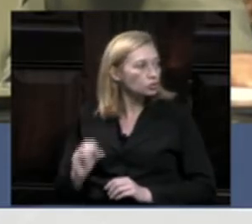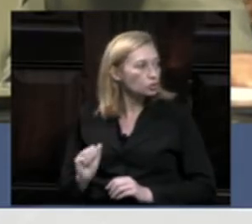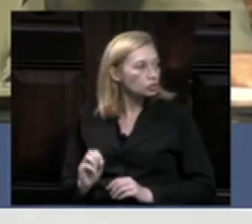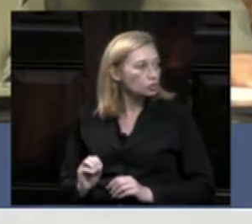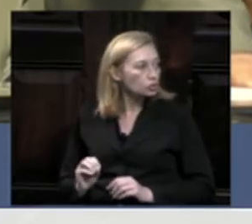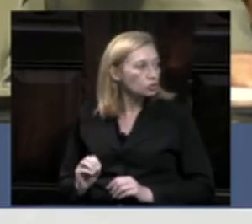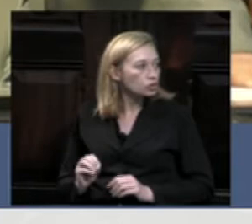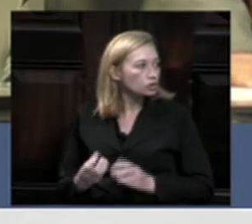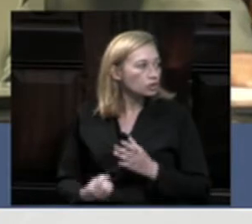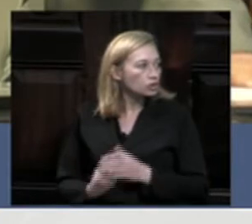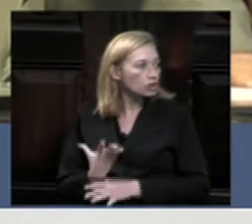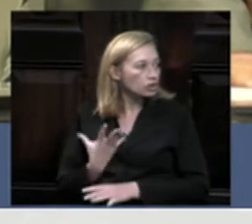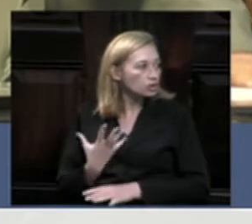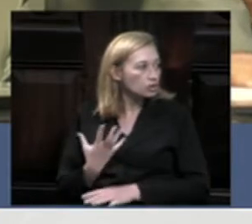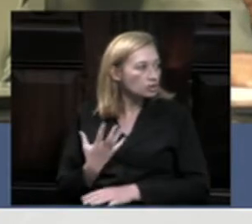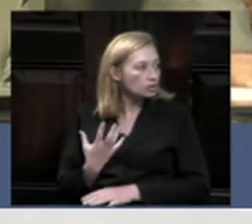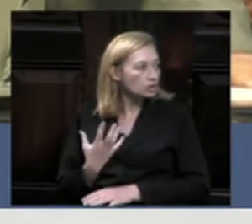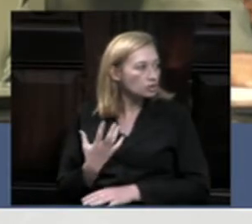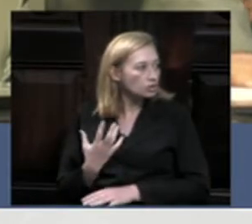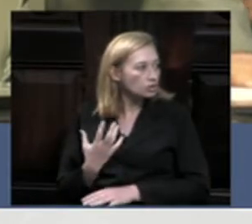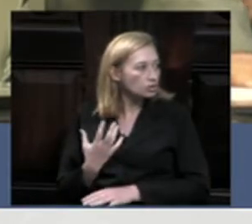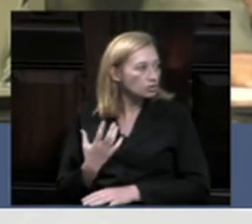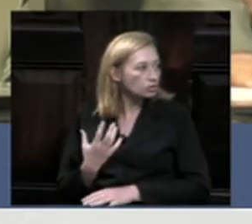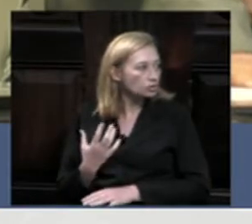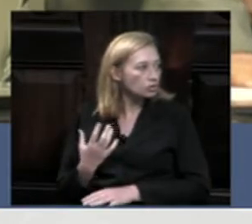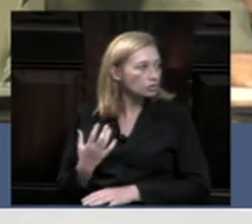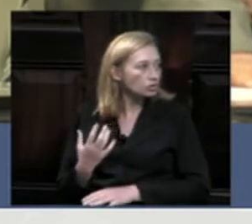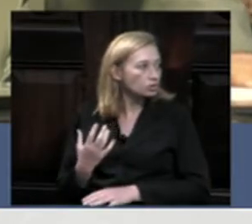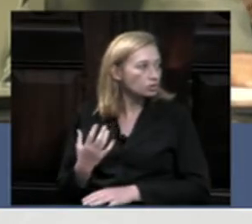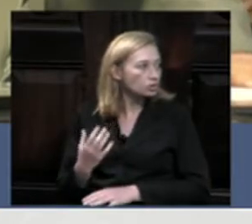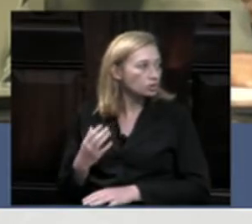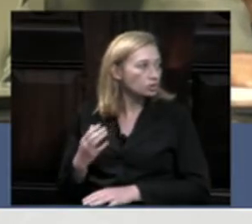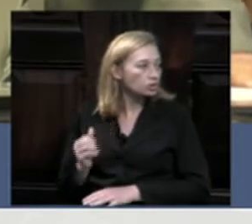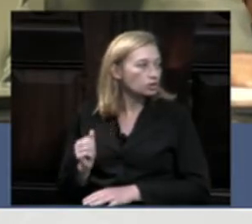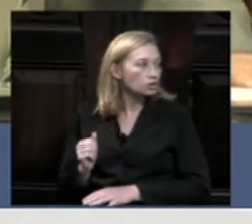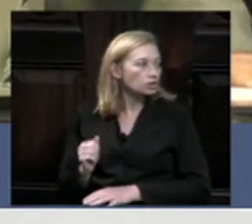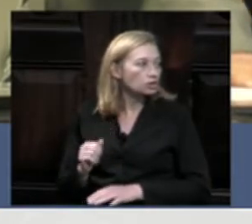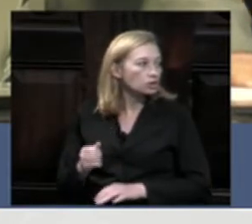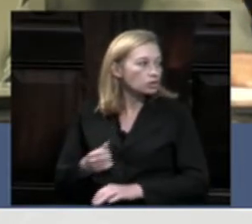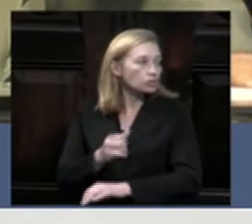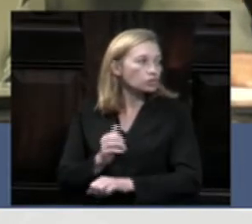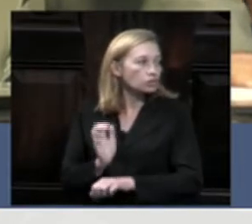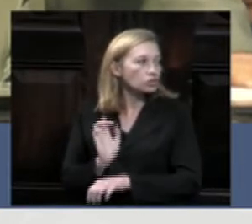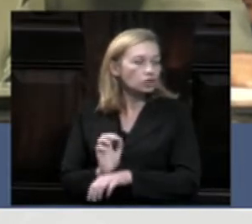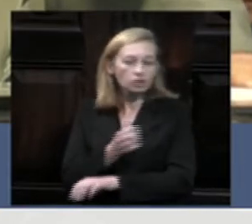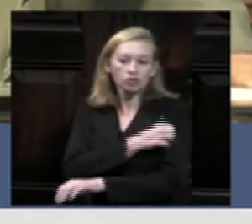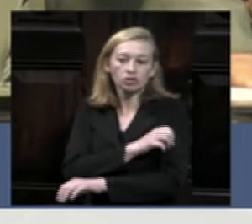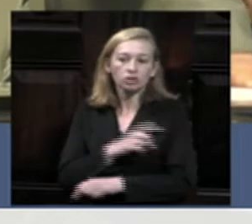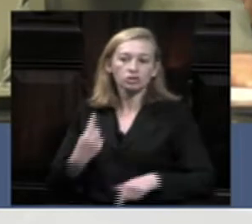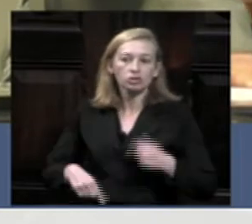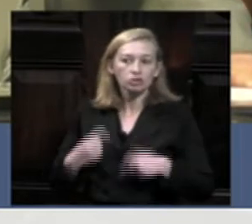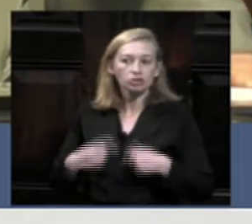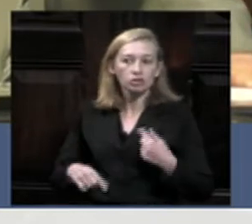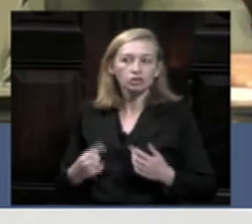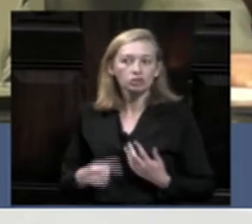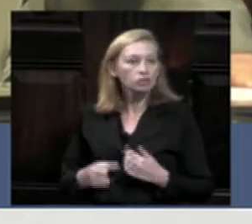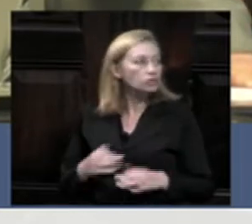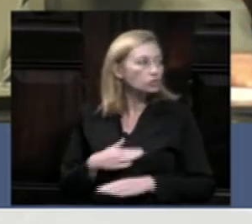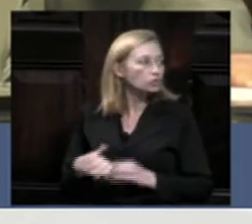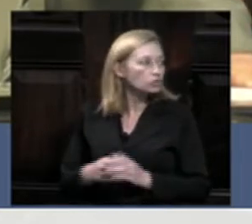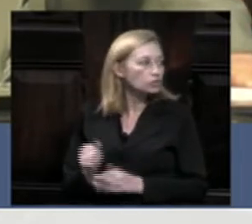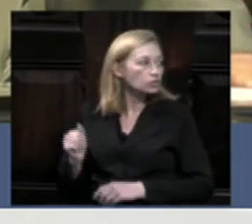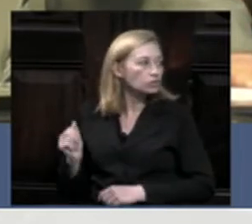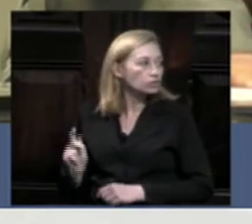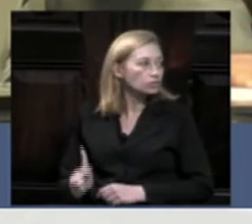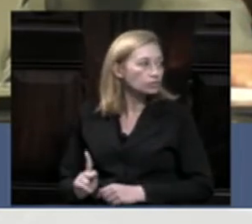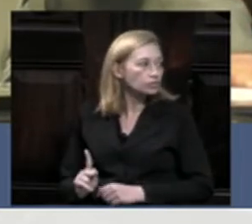que abranjam os caminhos da diáspora africana pelo Estado do Rio de Janeiro. Em discussão, não havendo que queira discutir, encerrada a discussão, em votação, os senhores que aprovam nessa